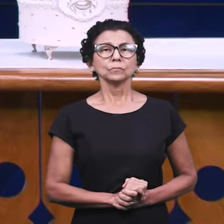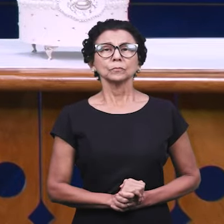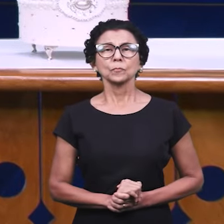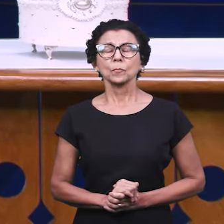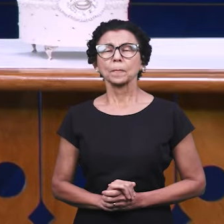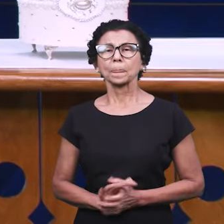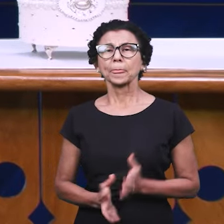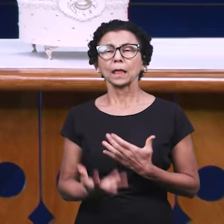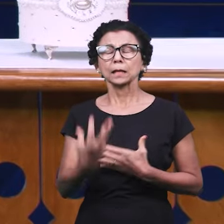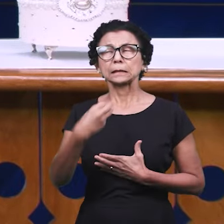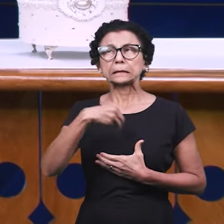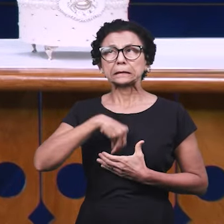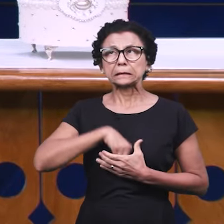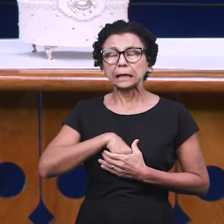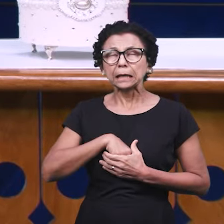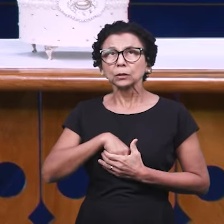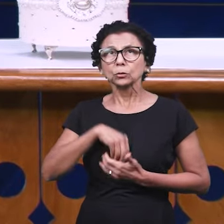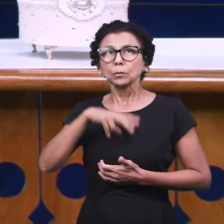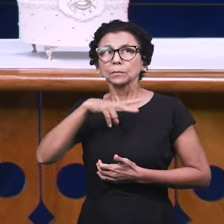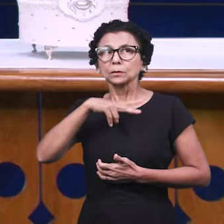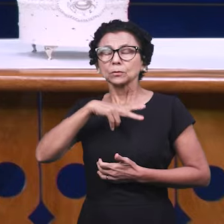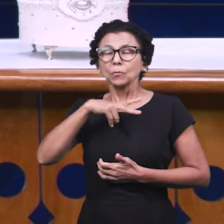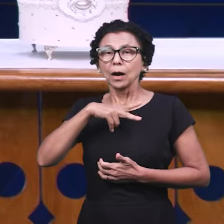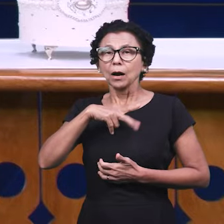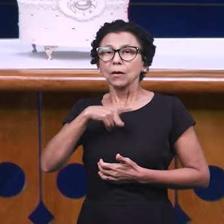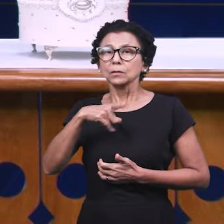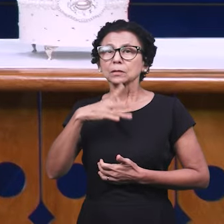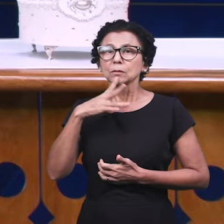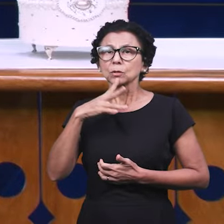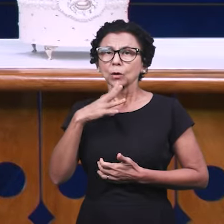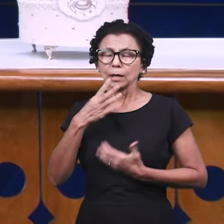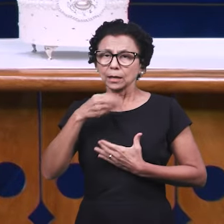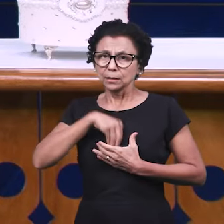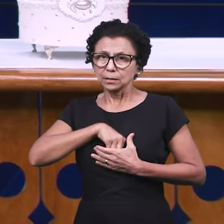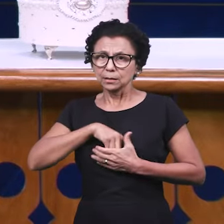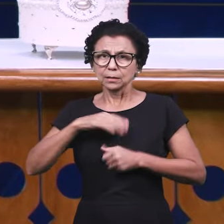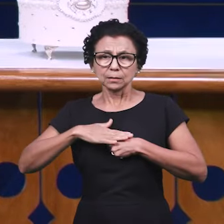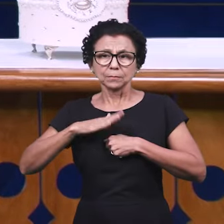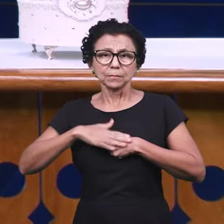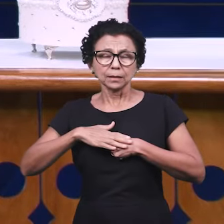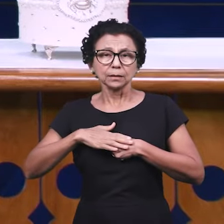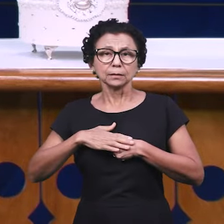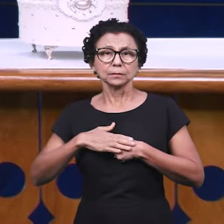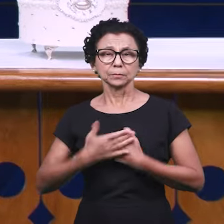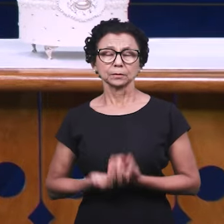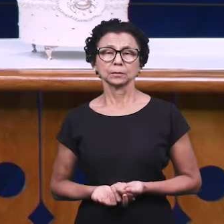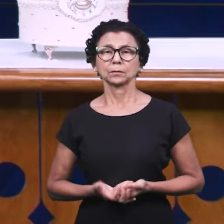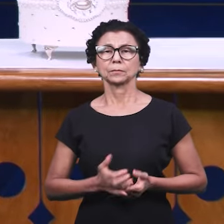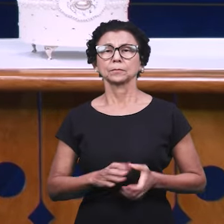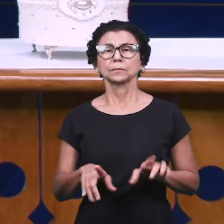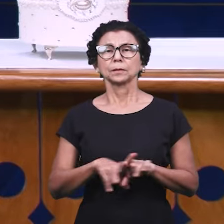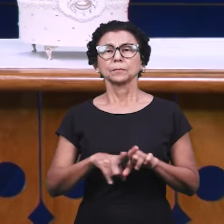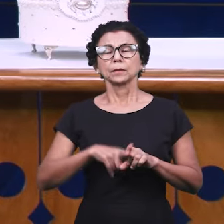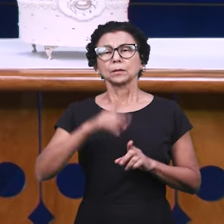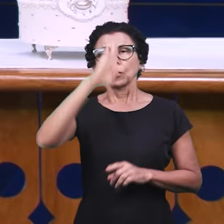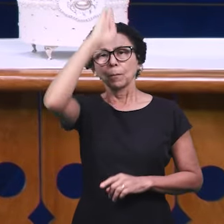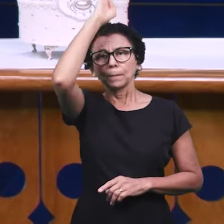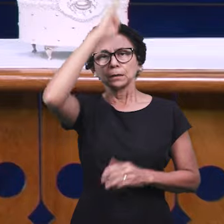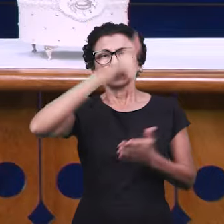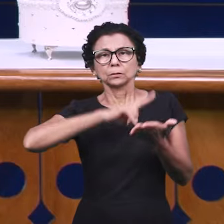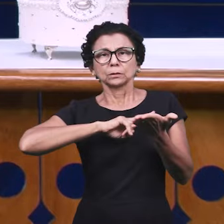o homem, a pessoa que nós somos. A palavra de Deus, na carta aos Romanos, ele fala assim,